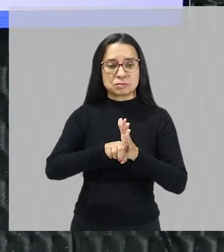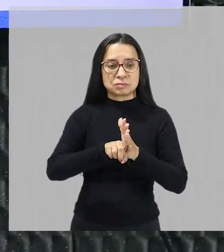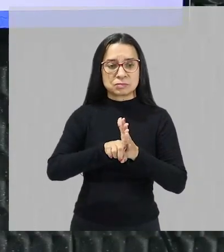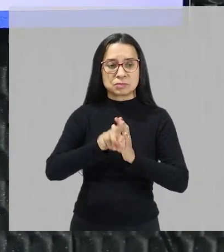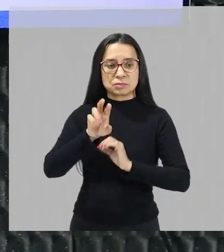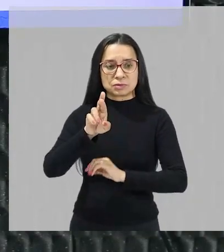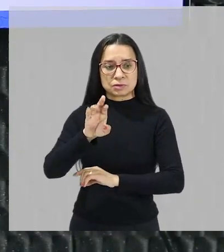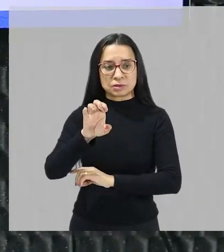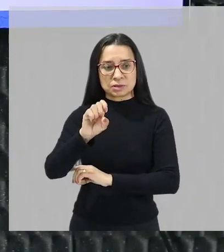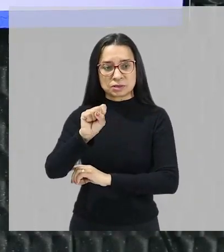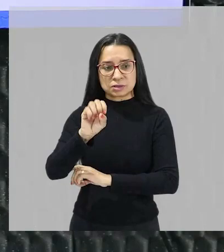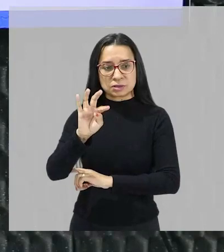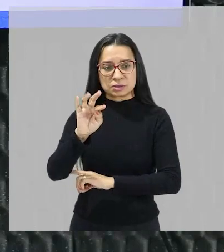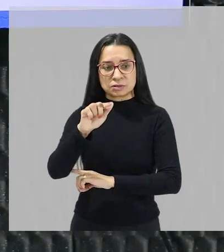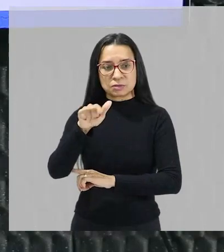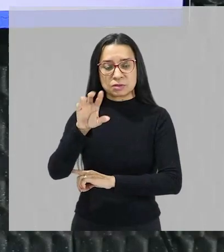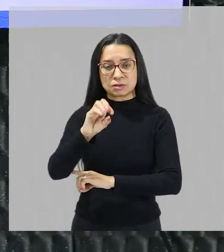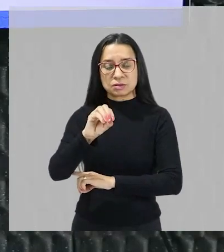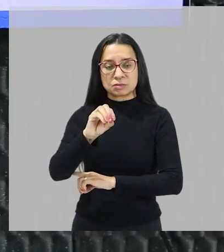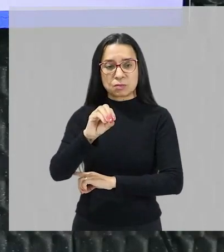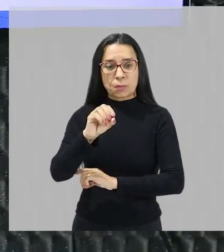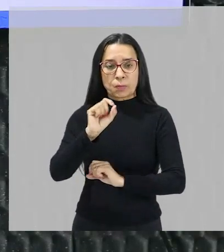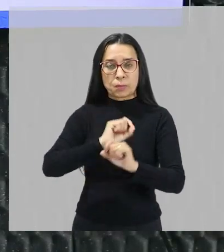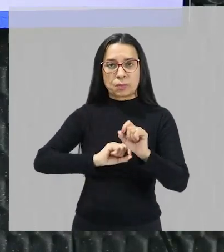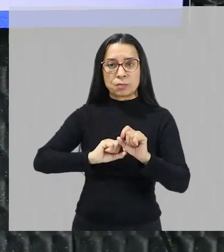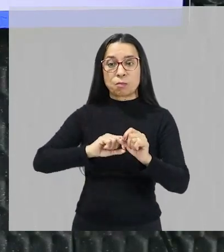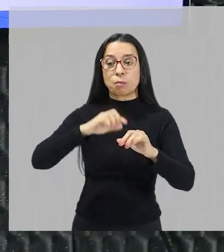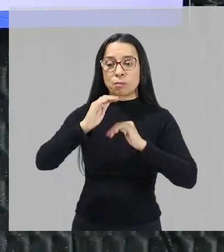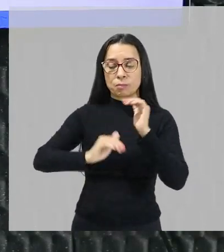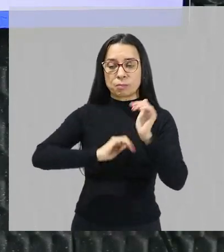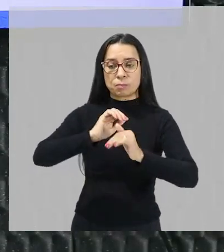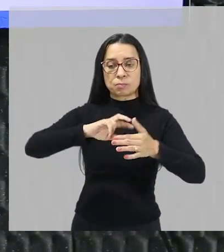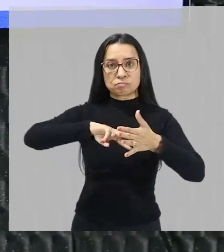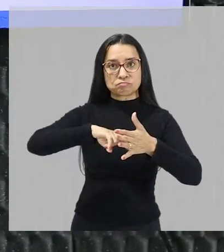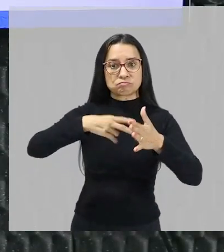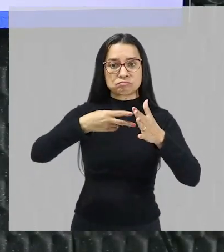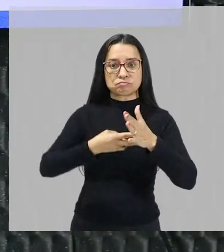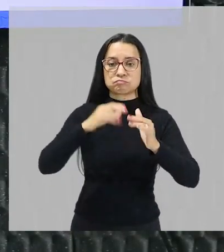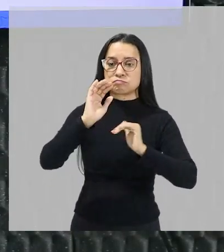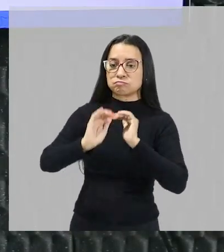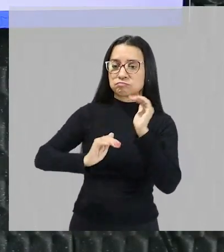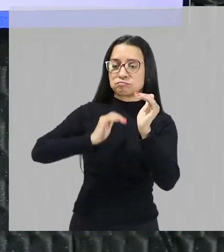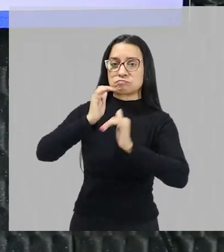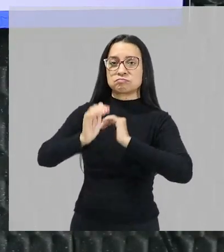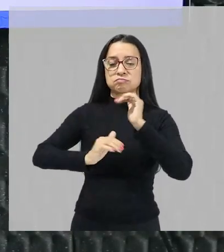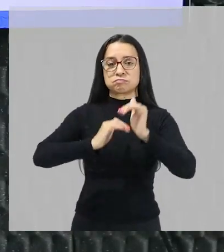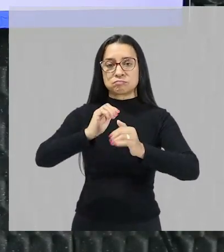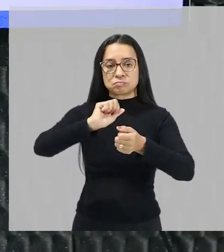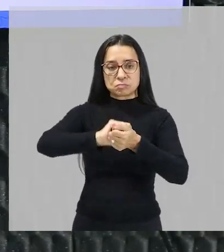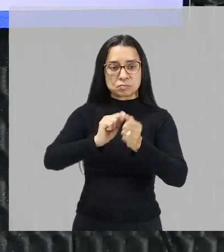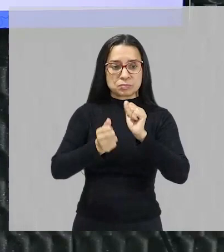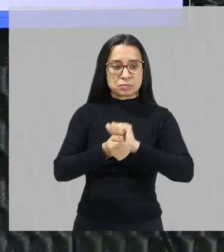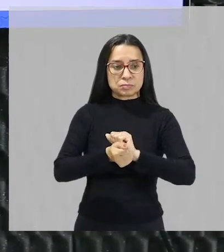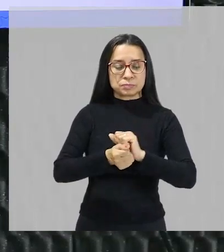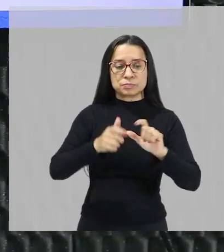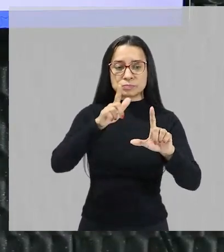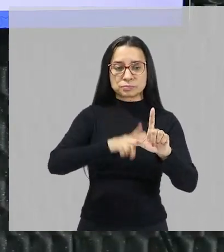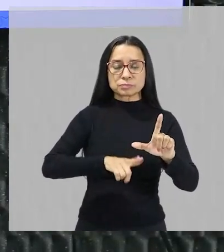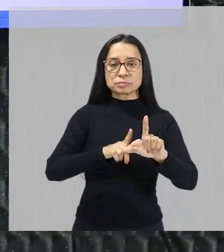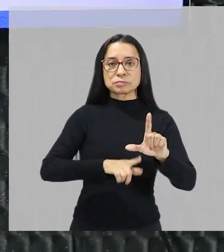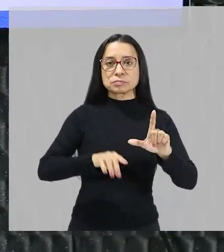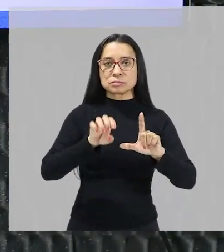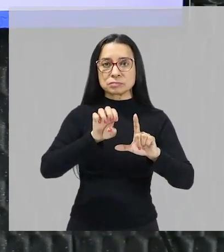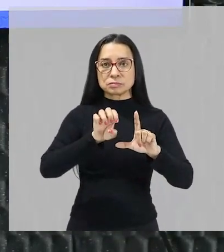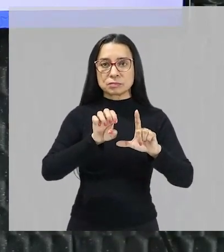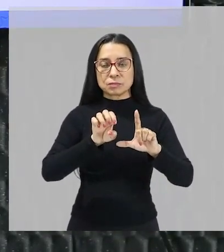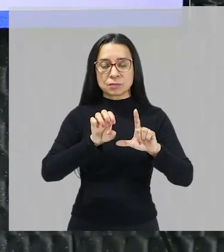é um processo de ressignificação, de adaptação, entendeu? Letra E. Apropriação, apropriar-se, tomar para